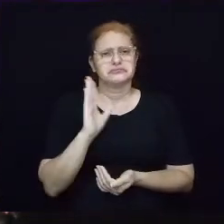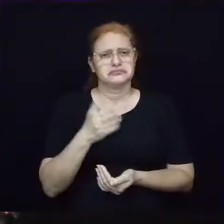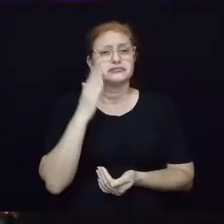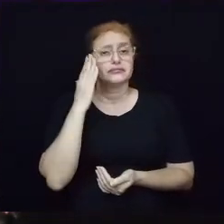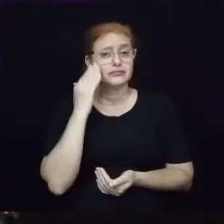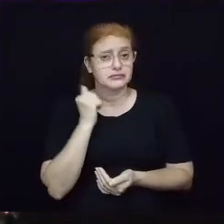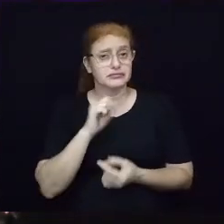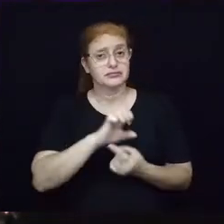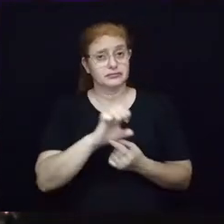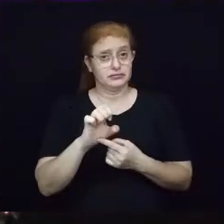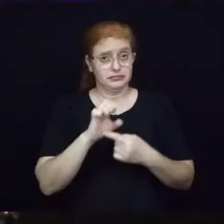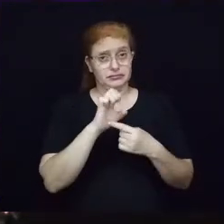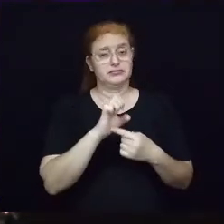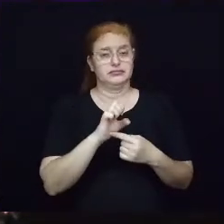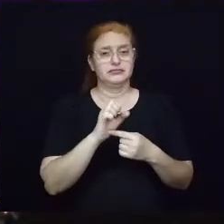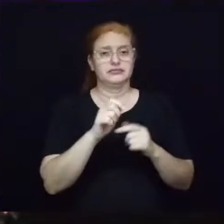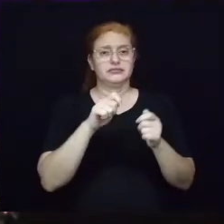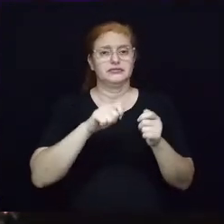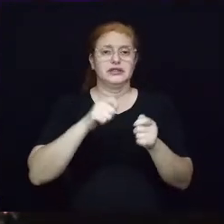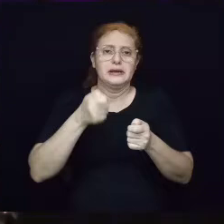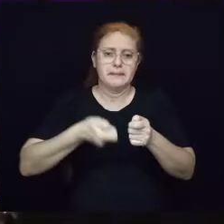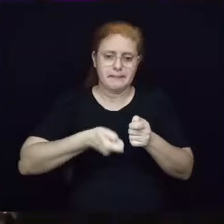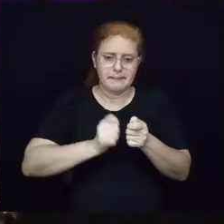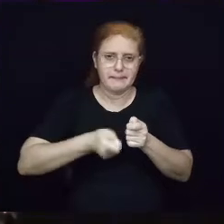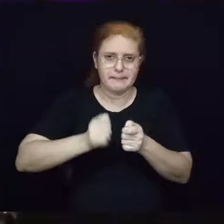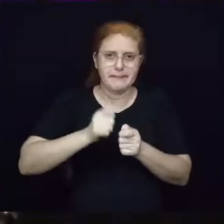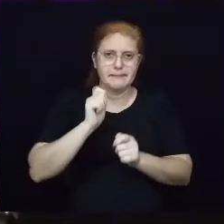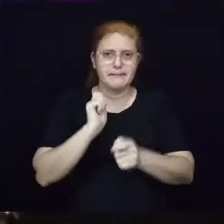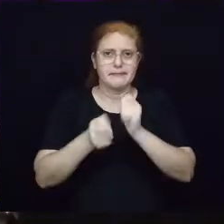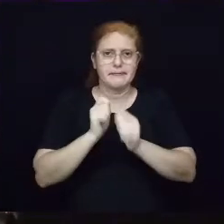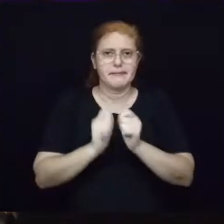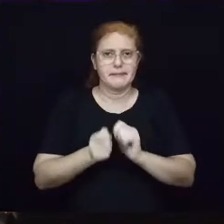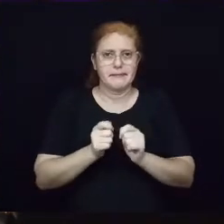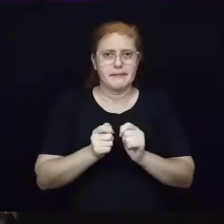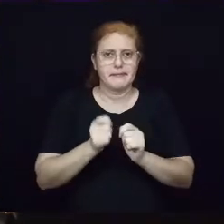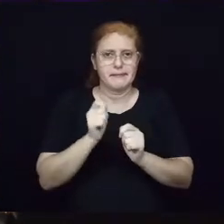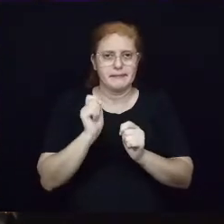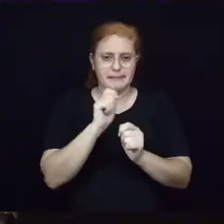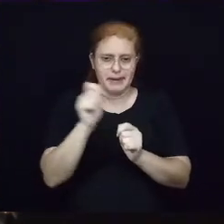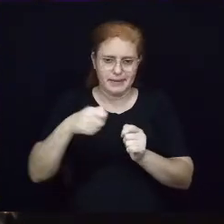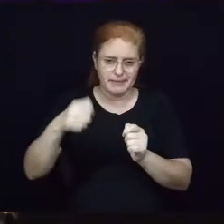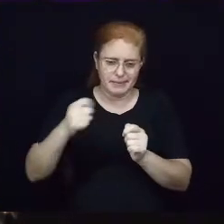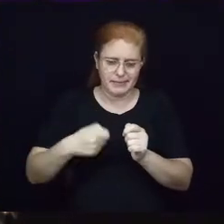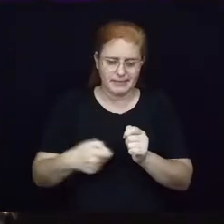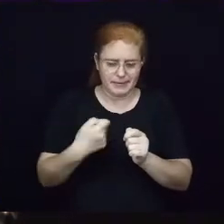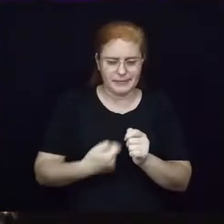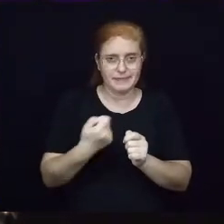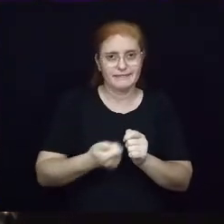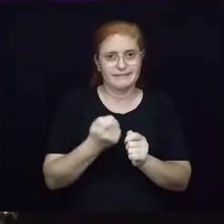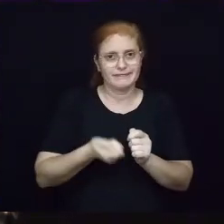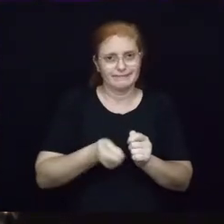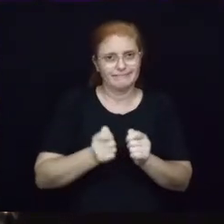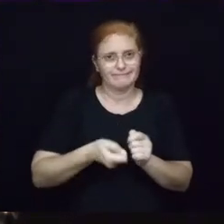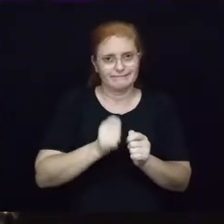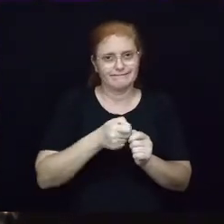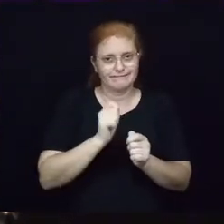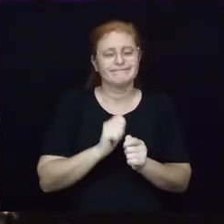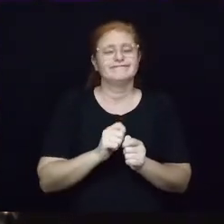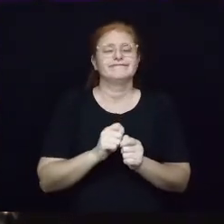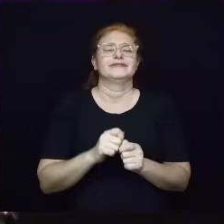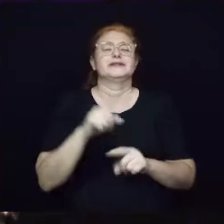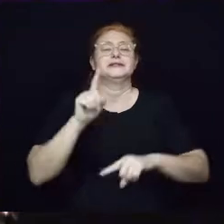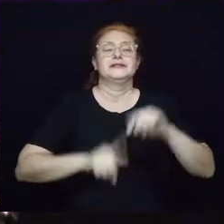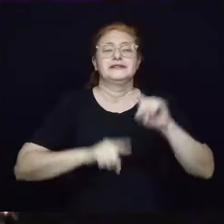sabem, é uma exposição de esculturas em madeira, que é o material